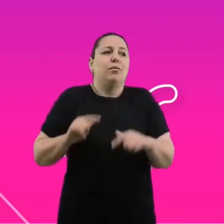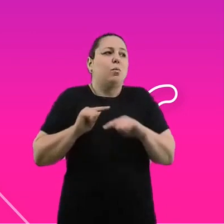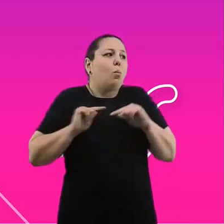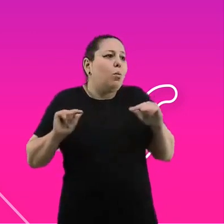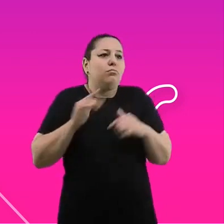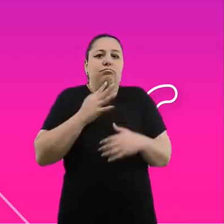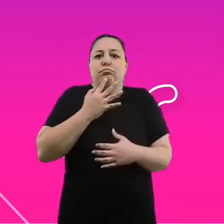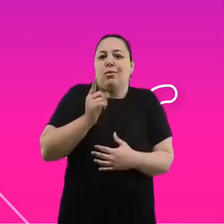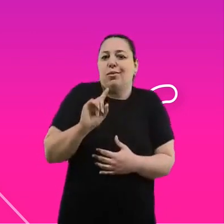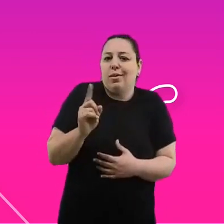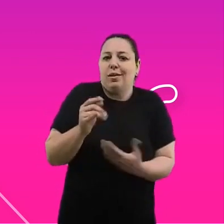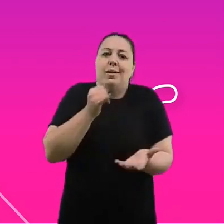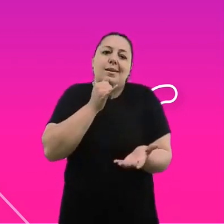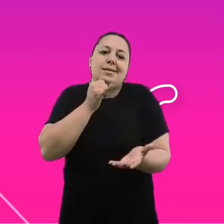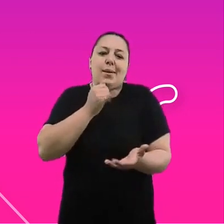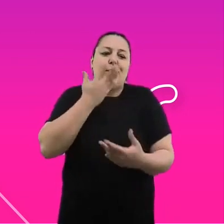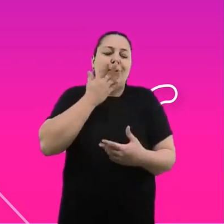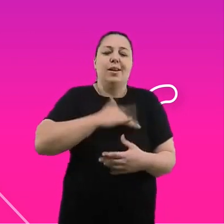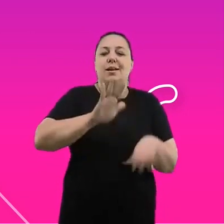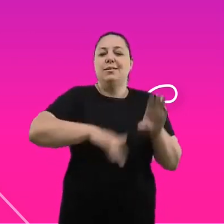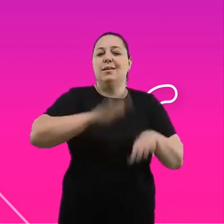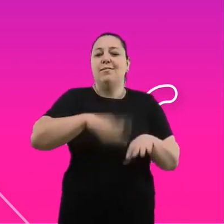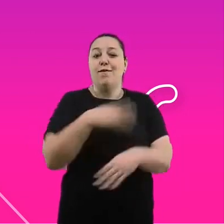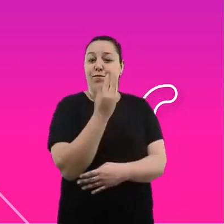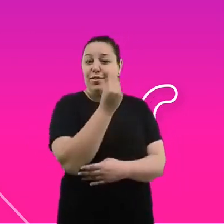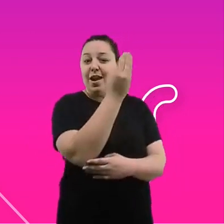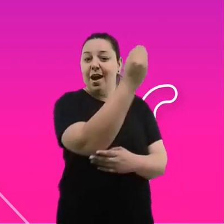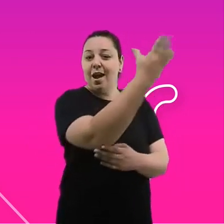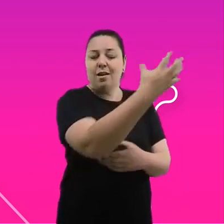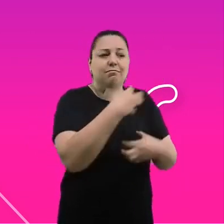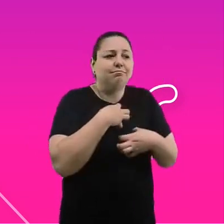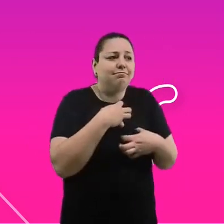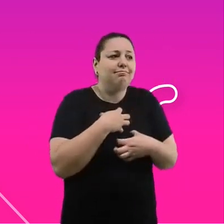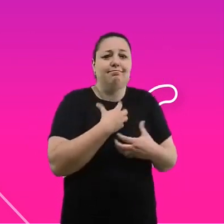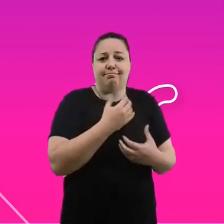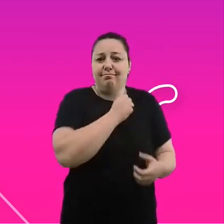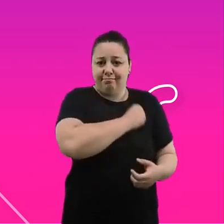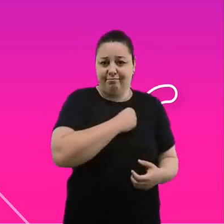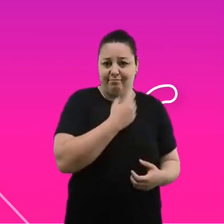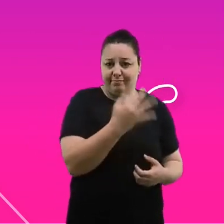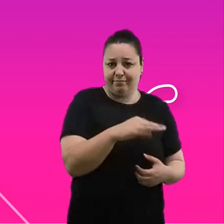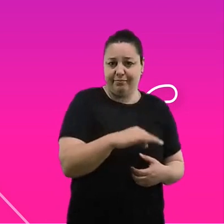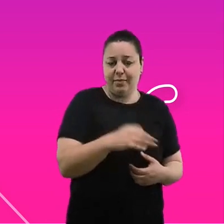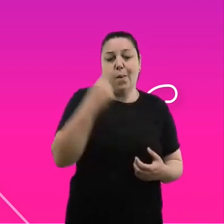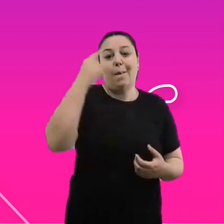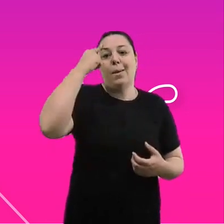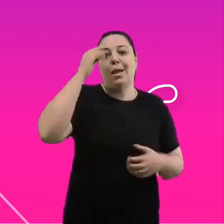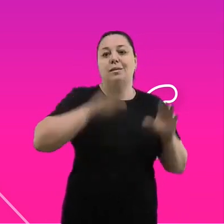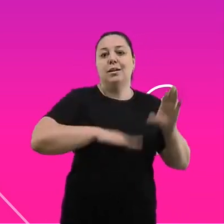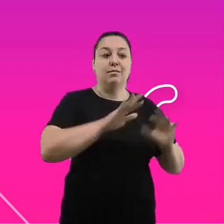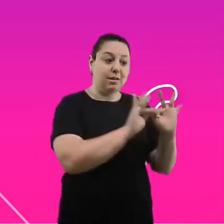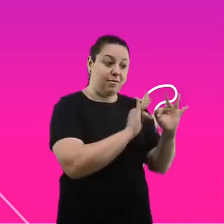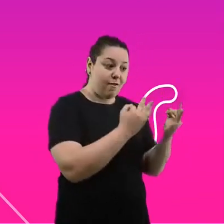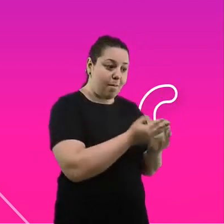sente saudade da sua casa. Imagina essas crianças que, às vezes, podem ficar anos à espera de uma família. Então,